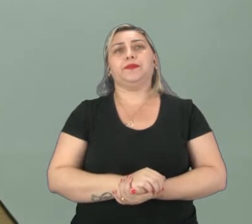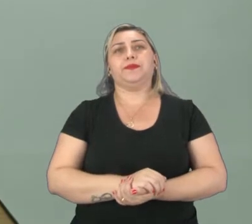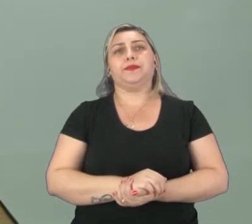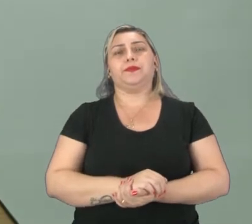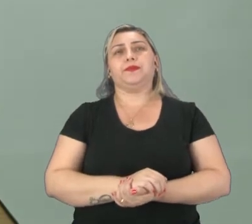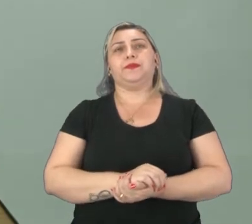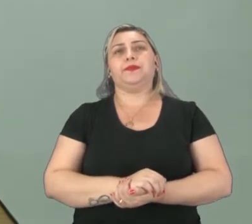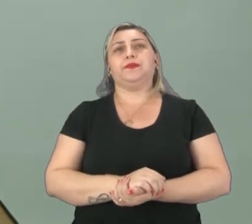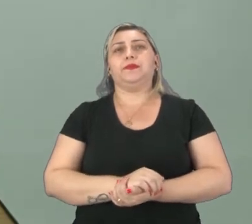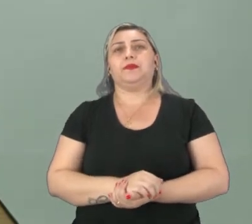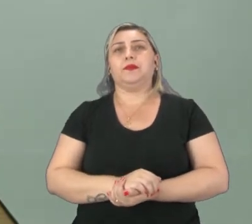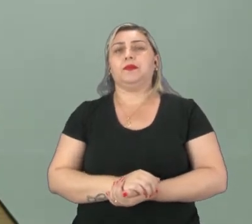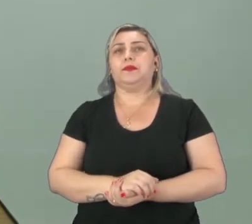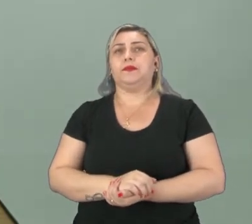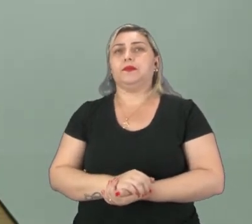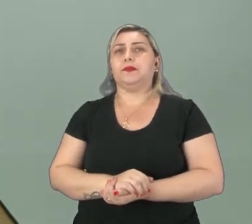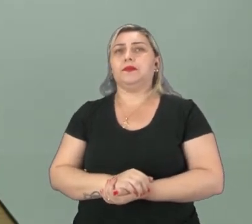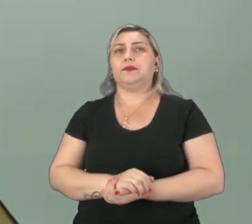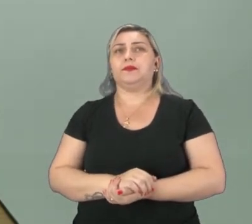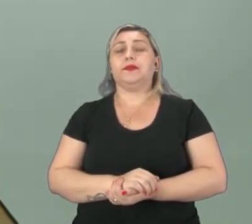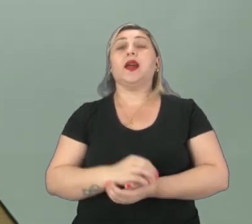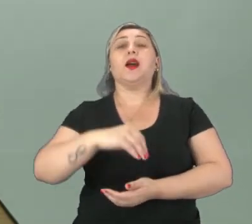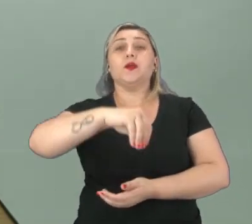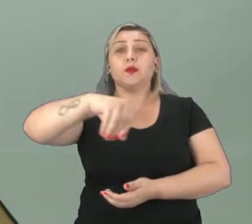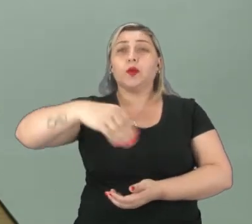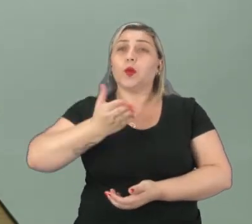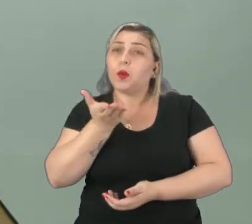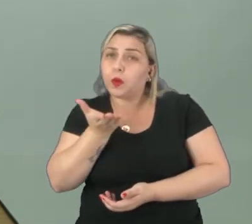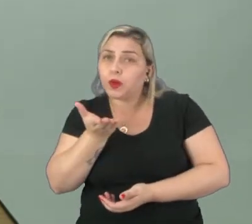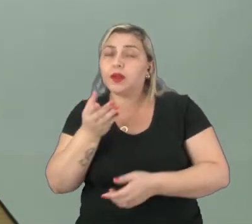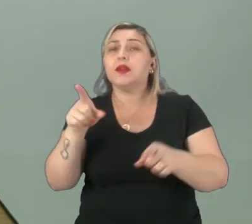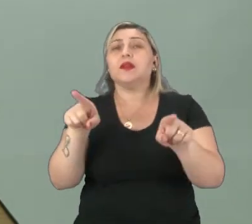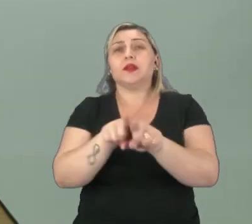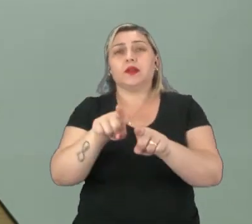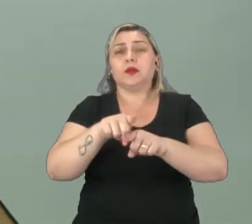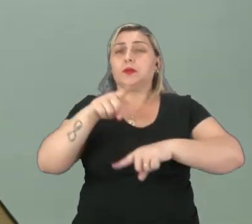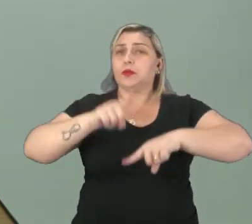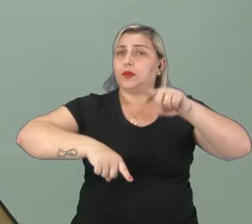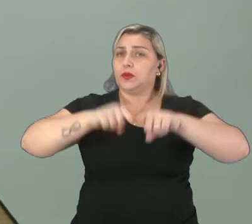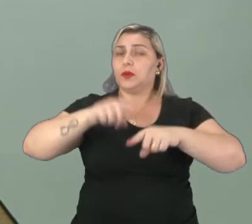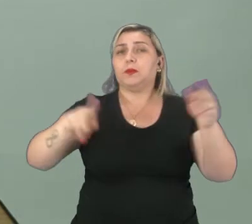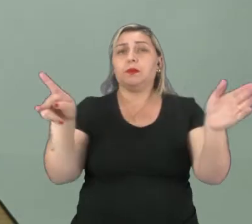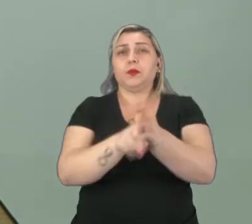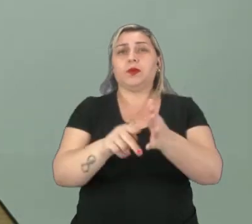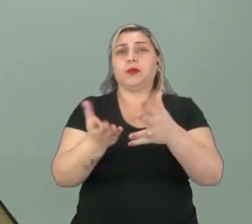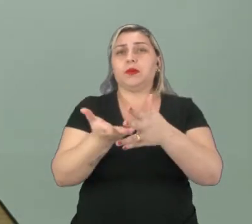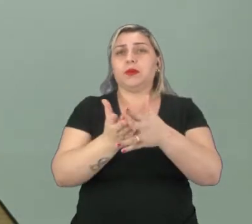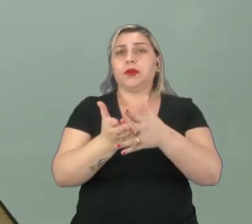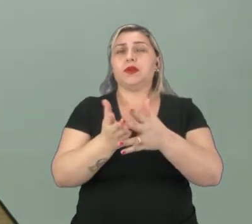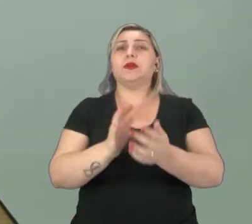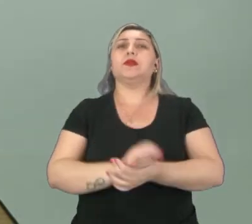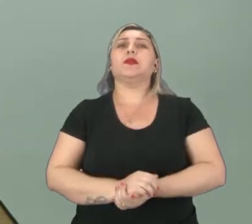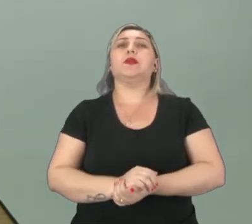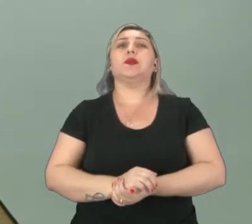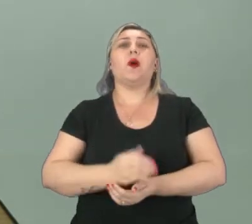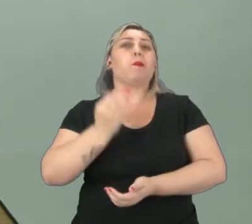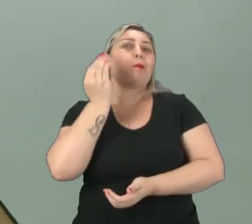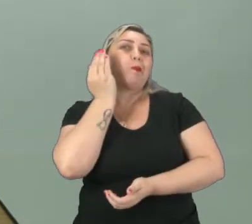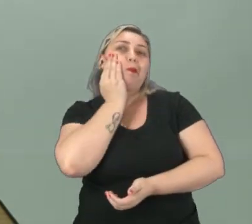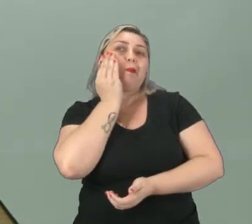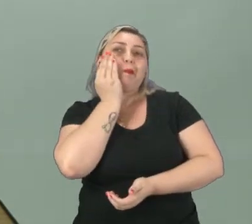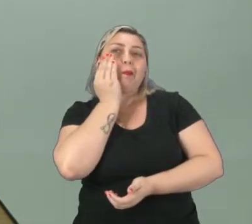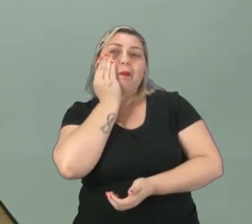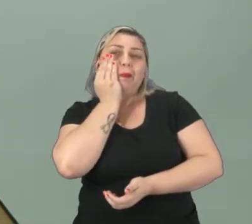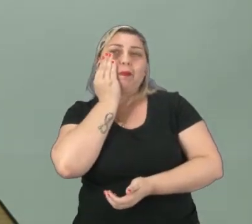gente gosta tanto. A farinha, que veio logo abaixo, que é um produto da macaxeira. O